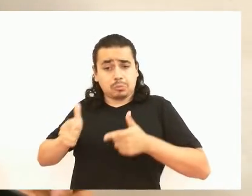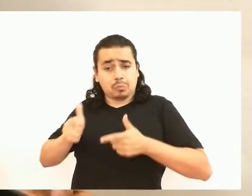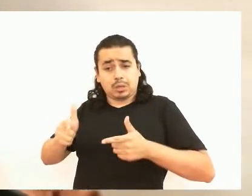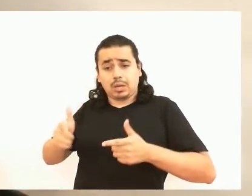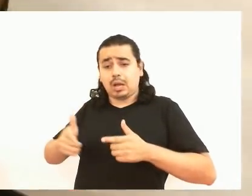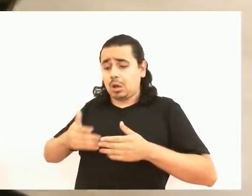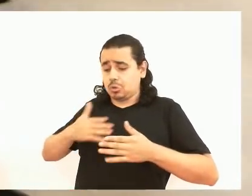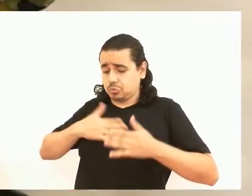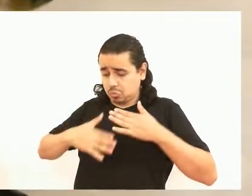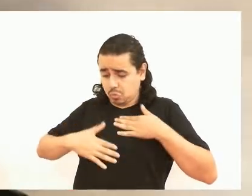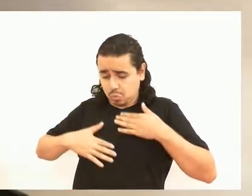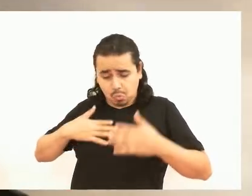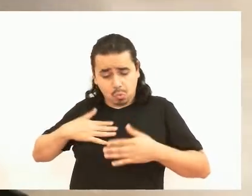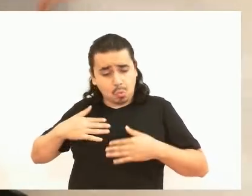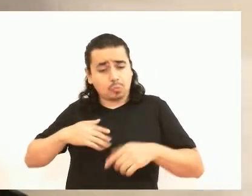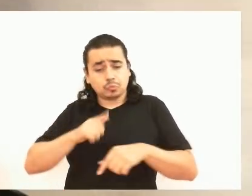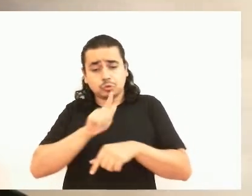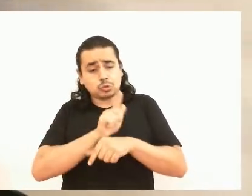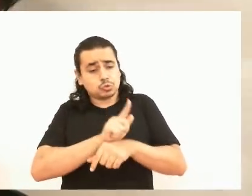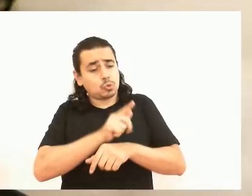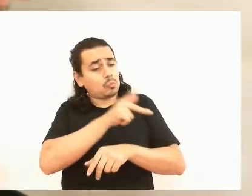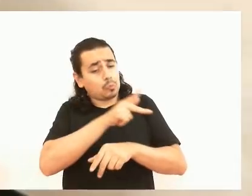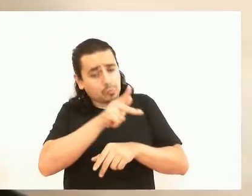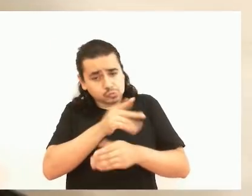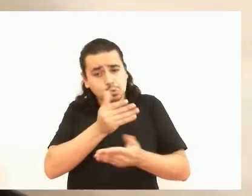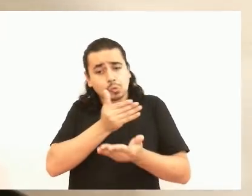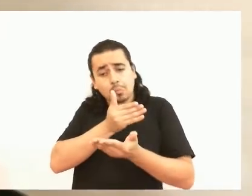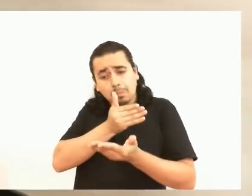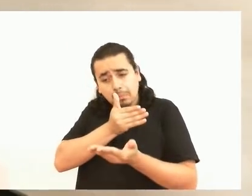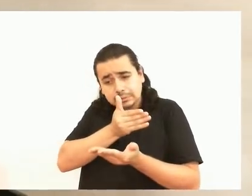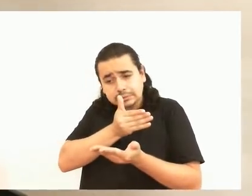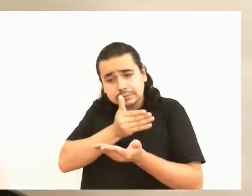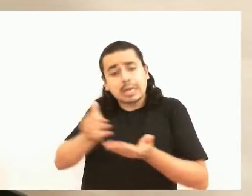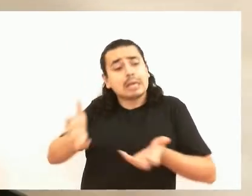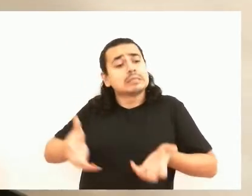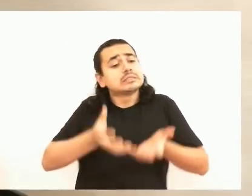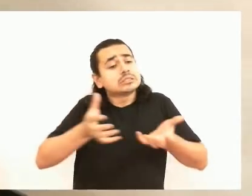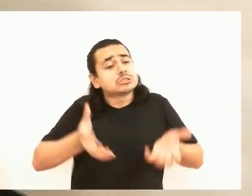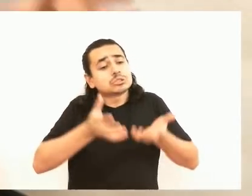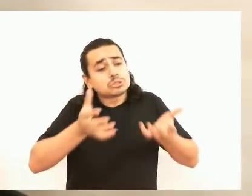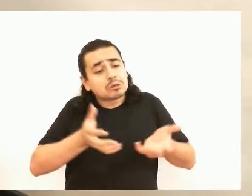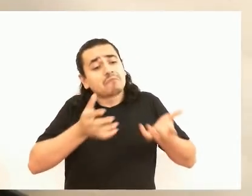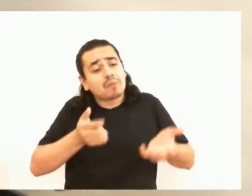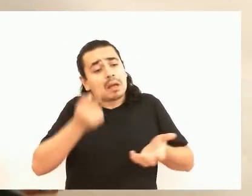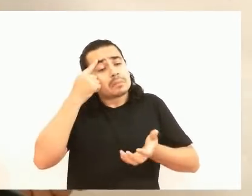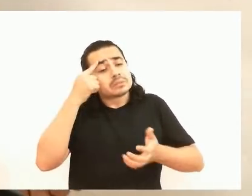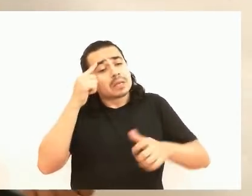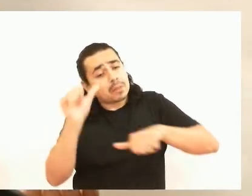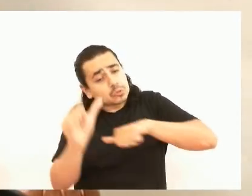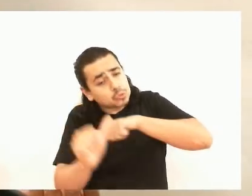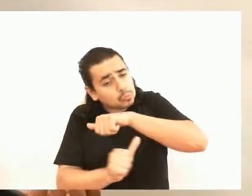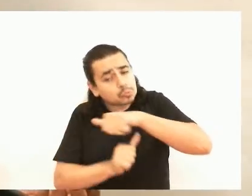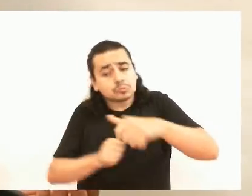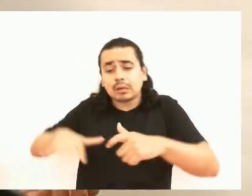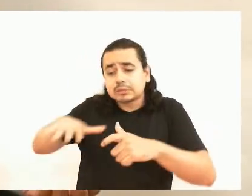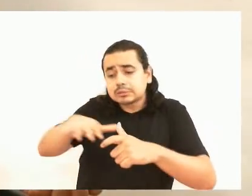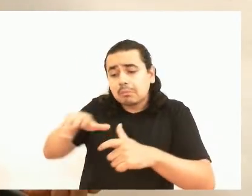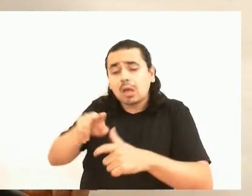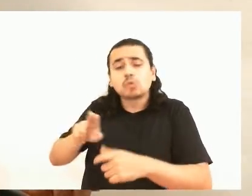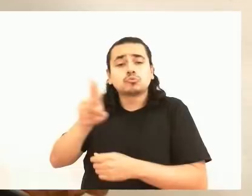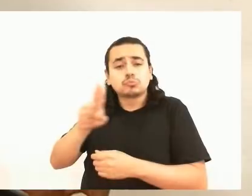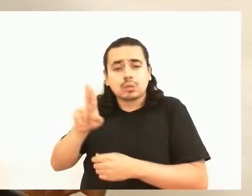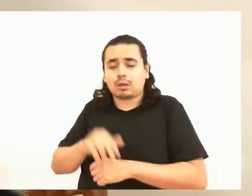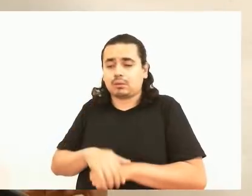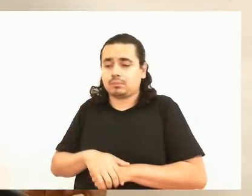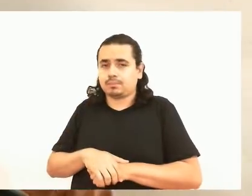esses gestores diretores enfim é um é um pensamento de corpo que ele deve partir de você mesmo